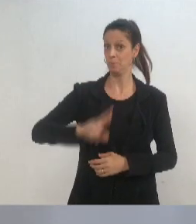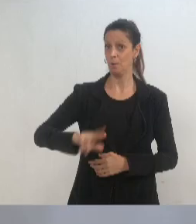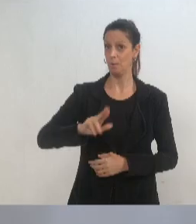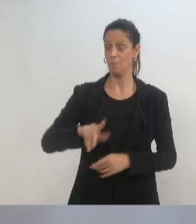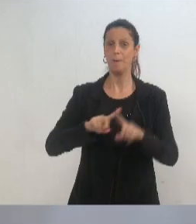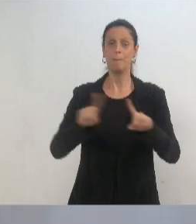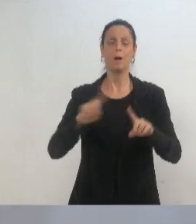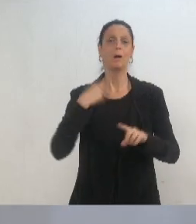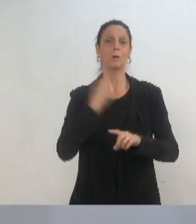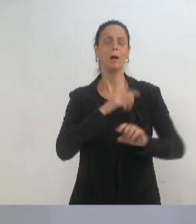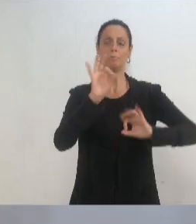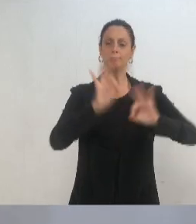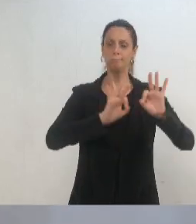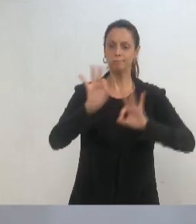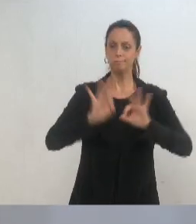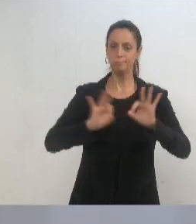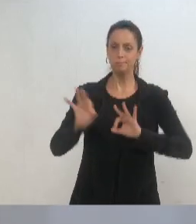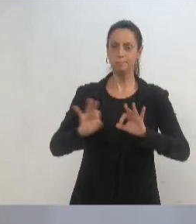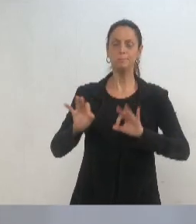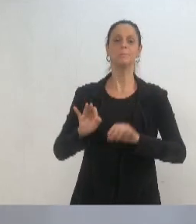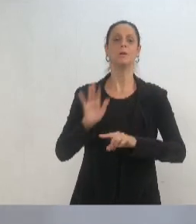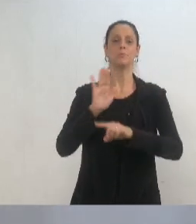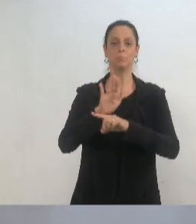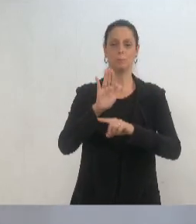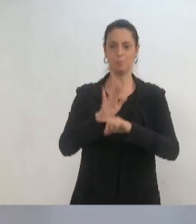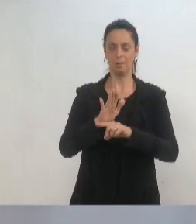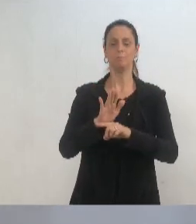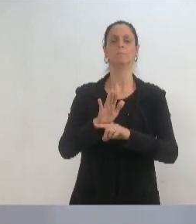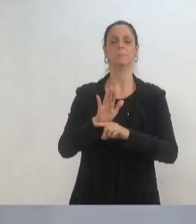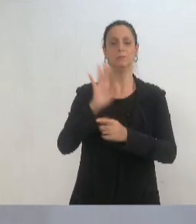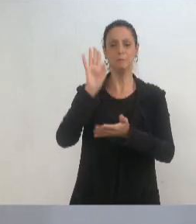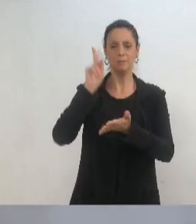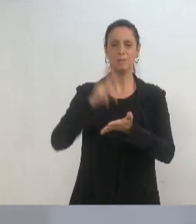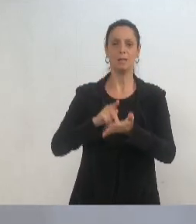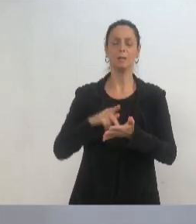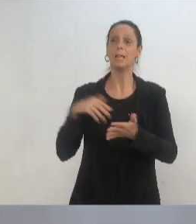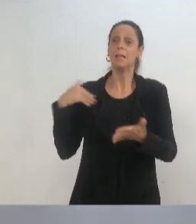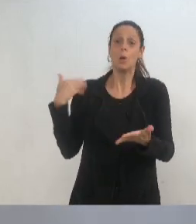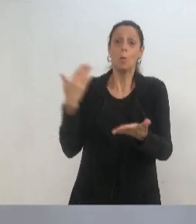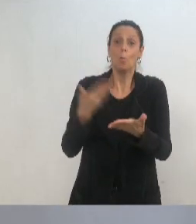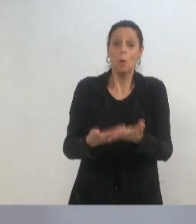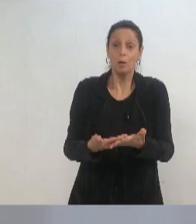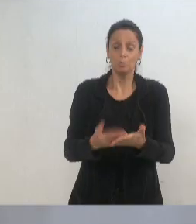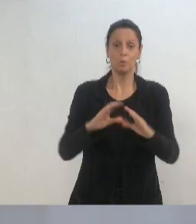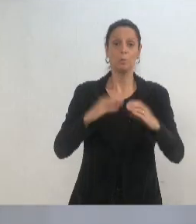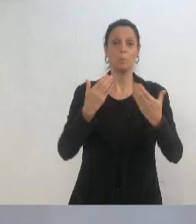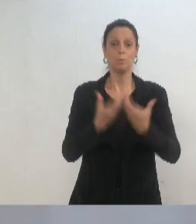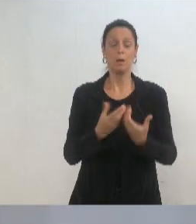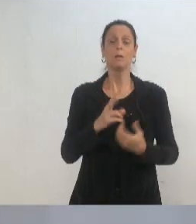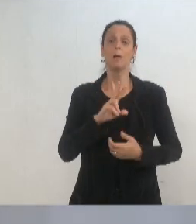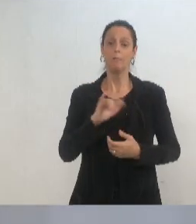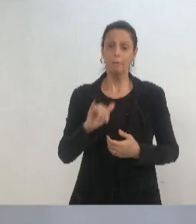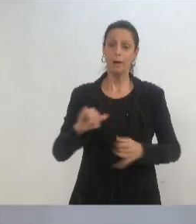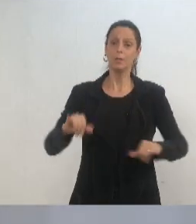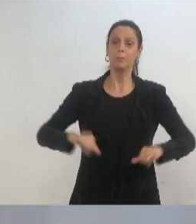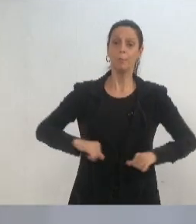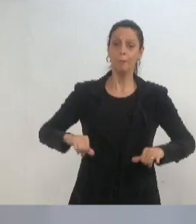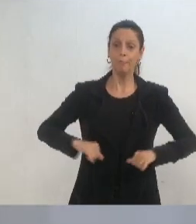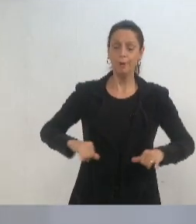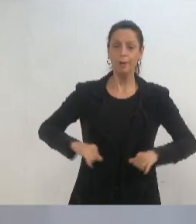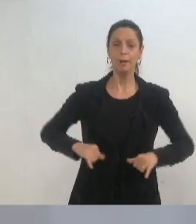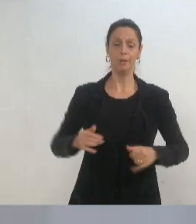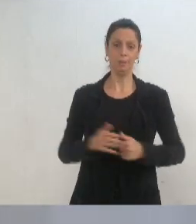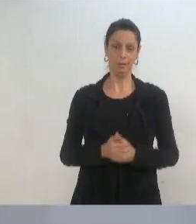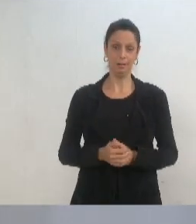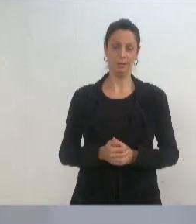está organizado em favor de uma pauta legítima. Até quando que a comunidade da rua Ribeirão Shelters vai ter que conviver,